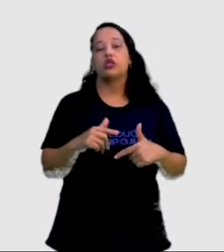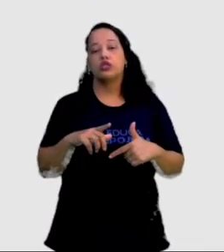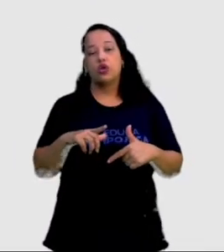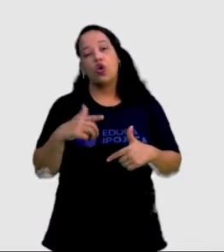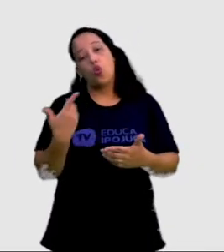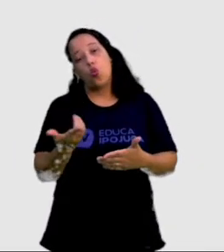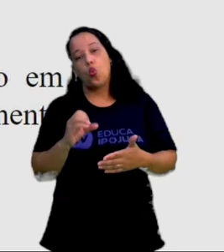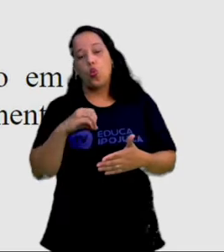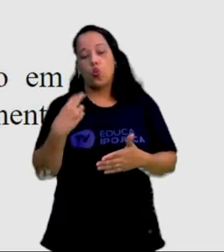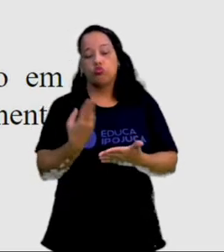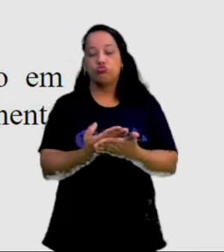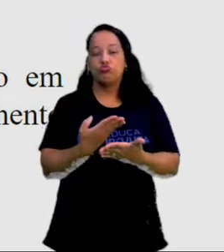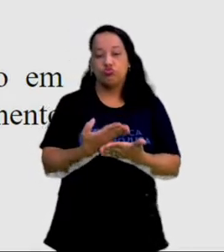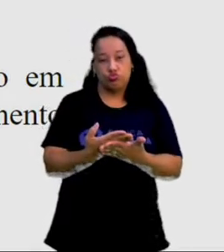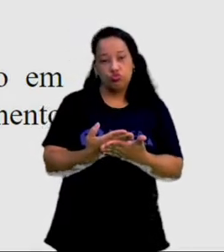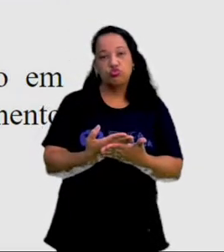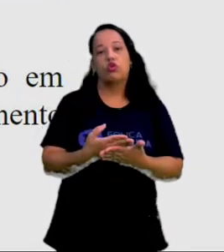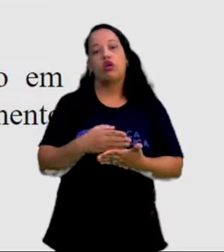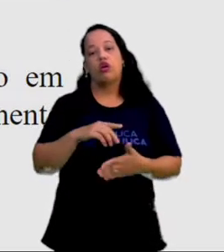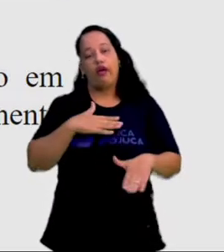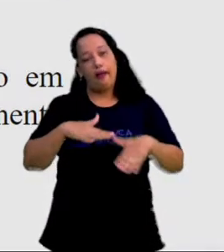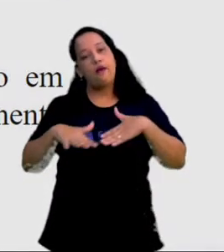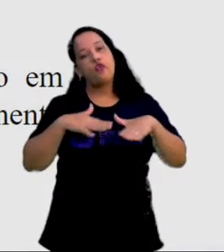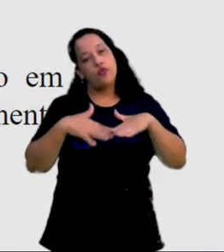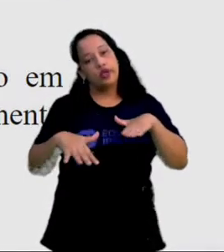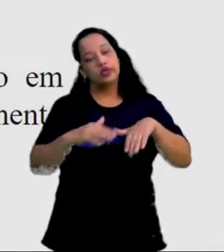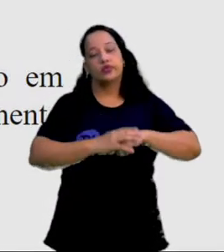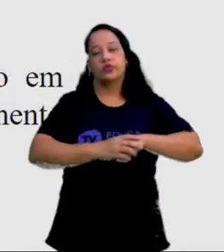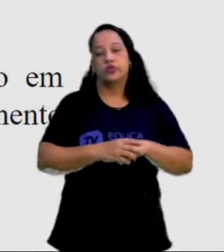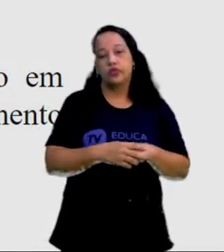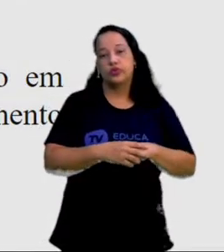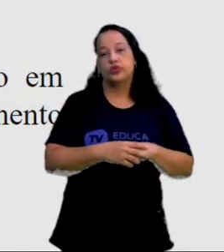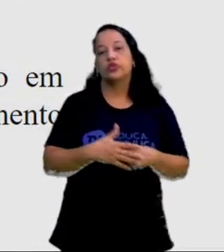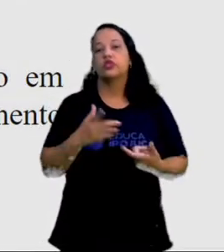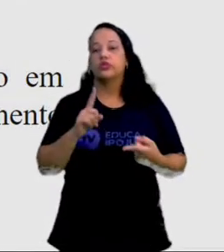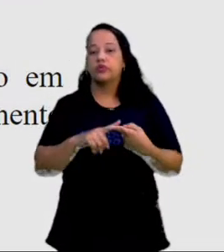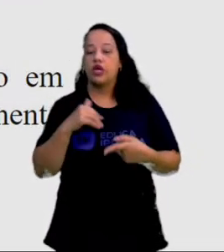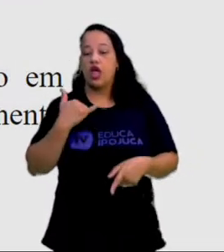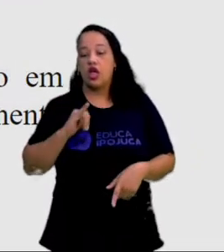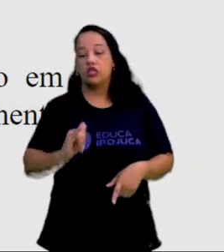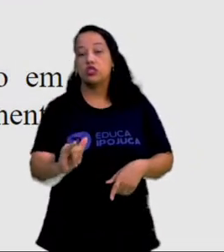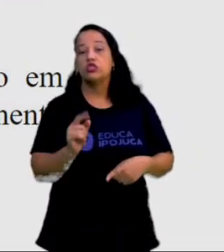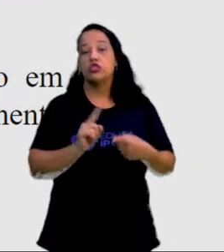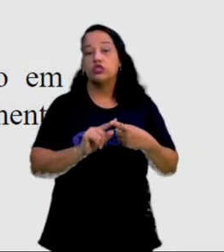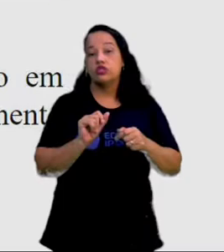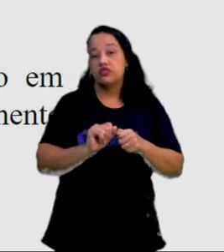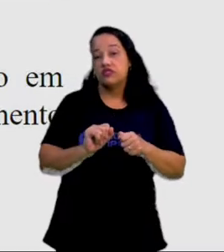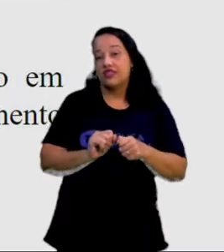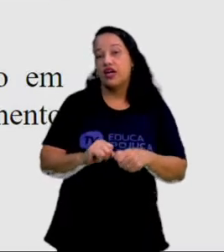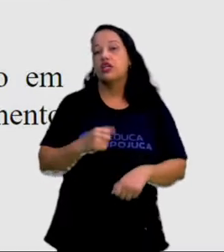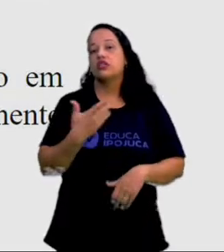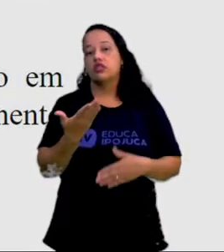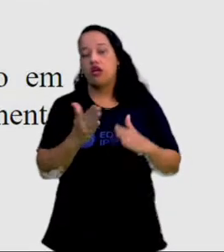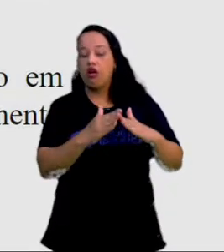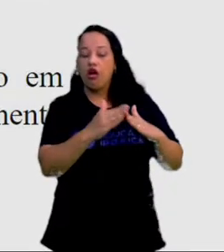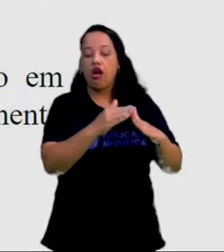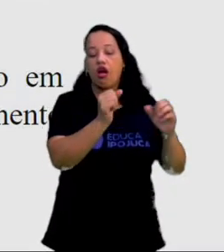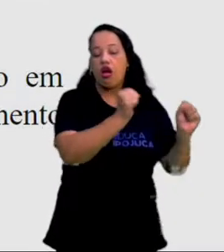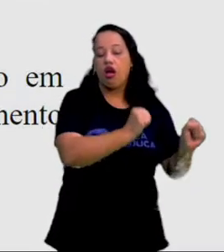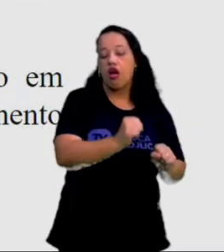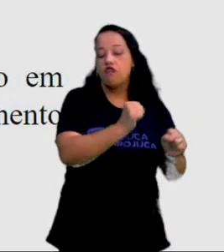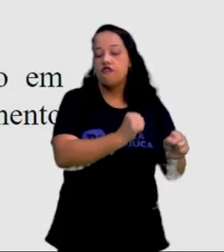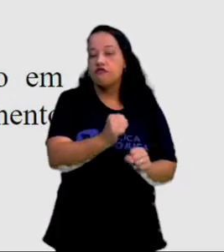trabalhando ou estudando, né? Terceiro, a demanda energética necessária para a realização das tarefas domésticas,